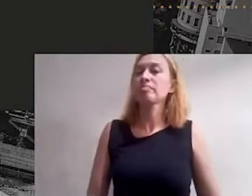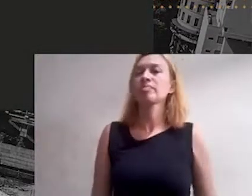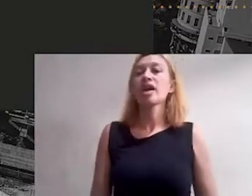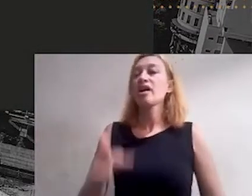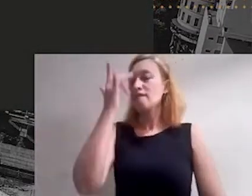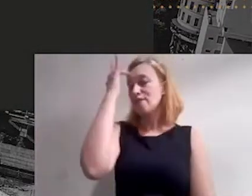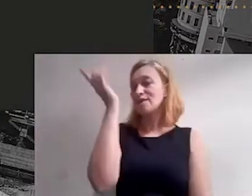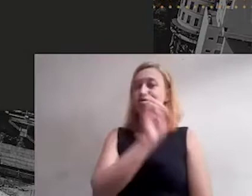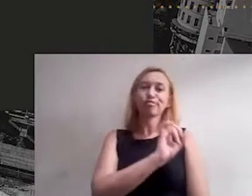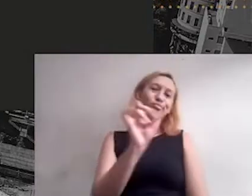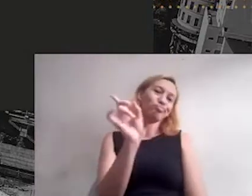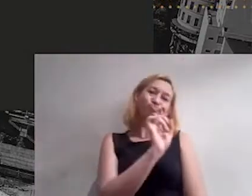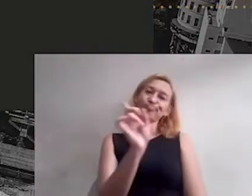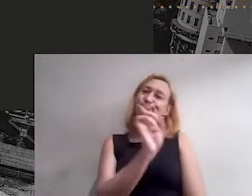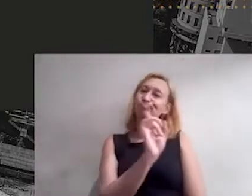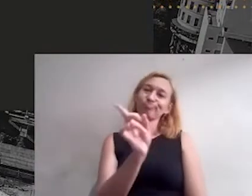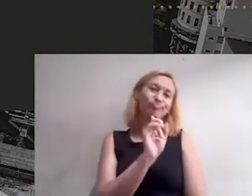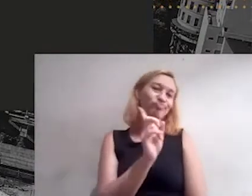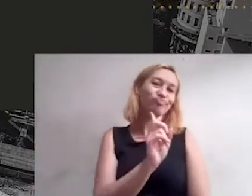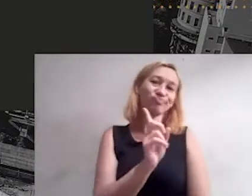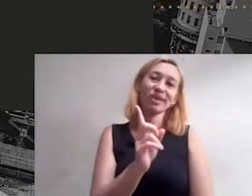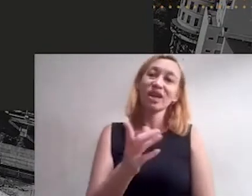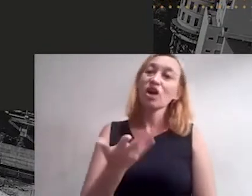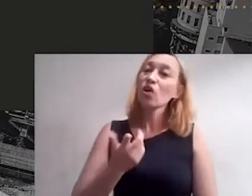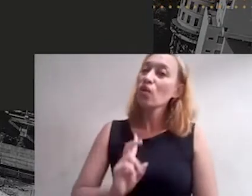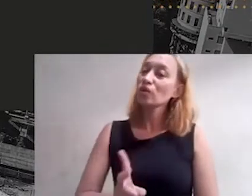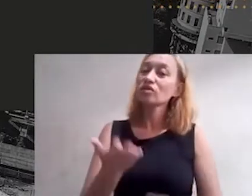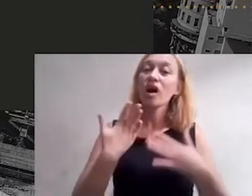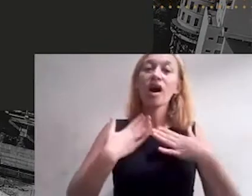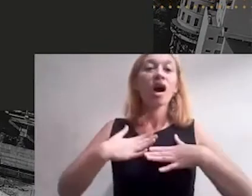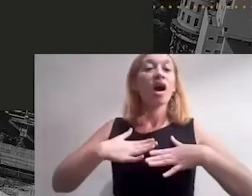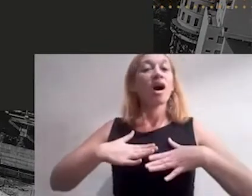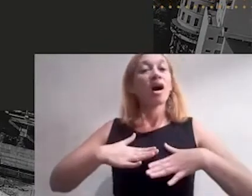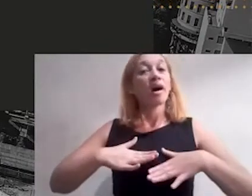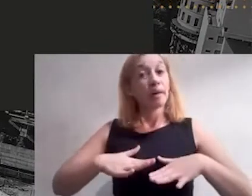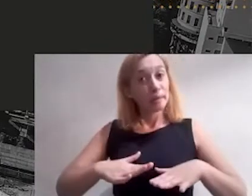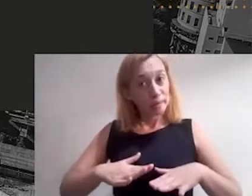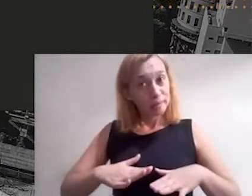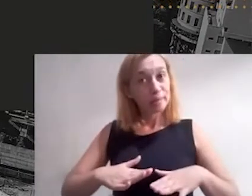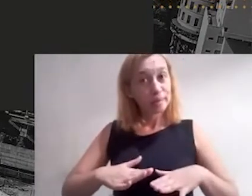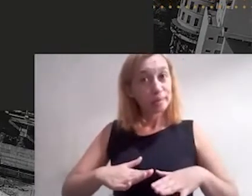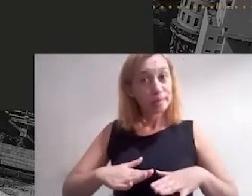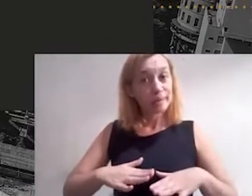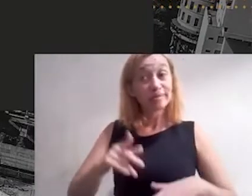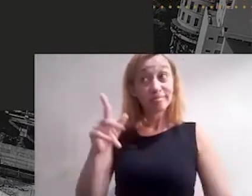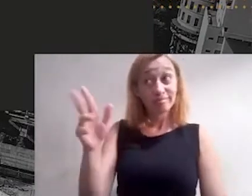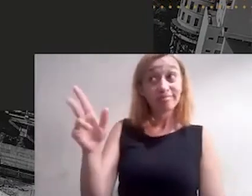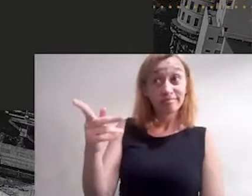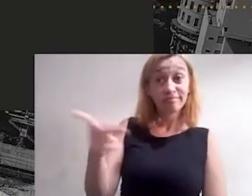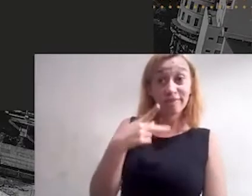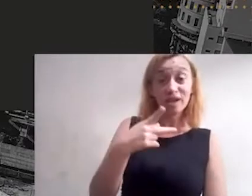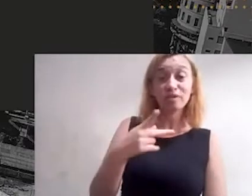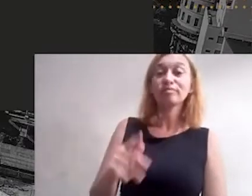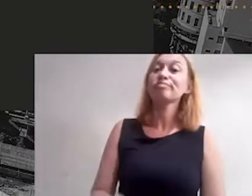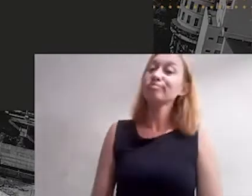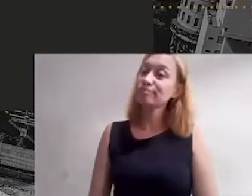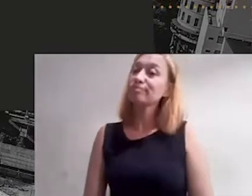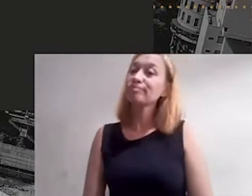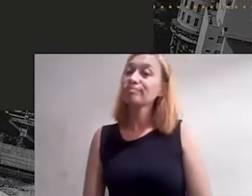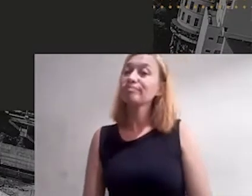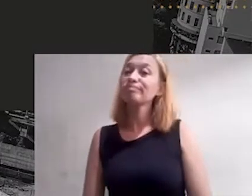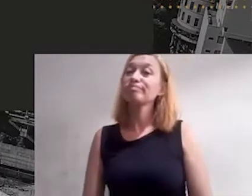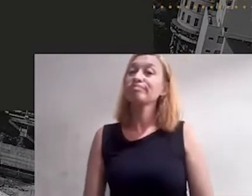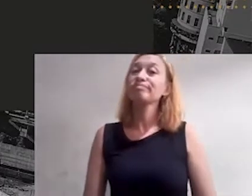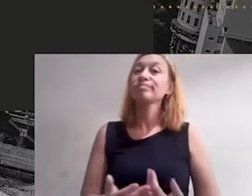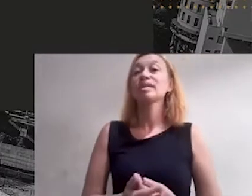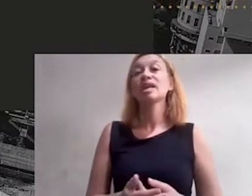Caco, manter a serenidade que você acaba de se referir. Existe uma polarização muito grande no Brasil, hoje na